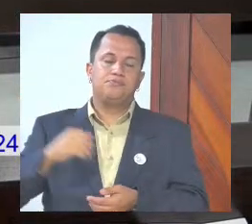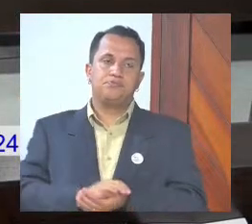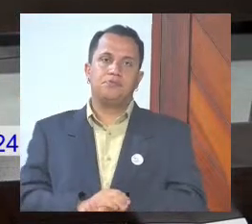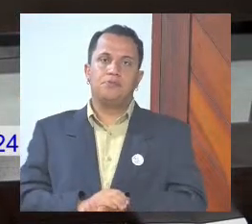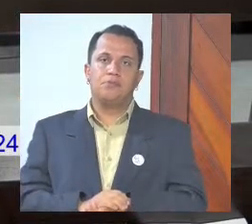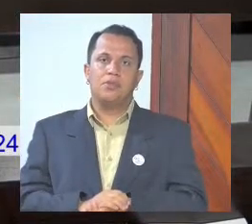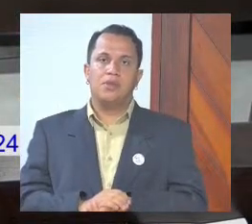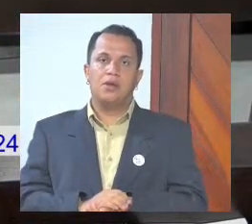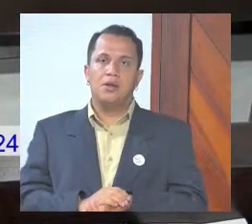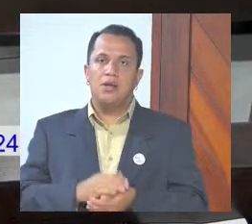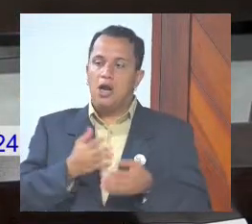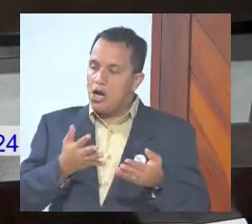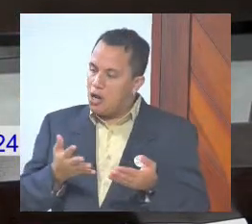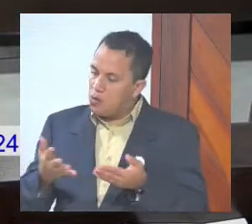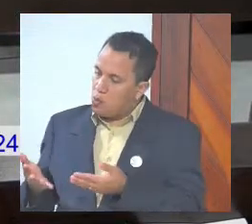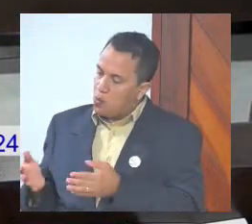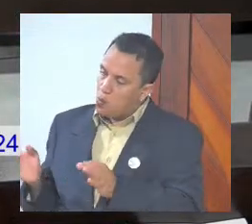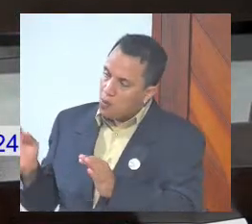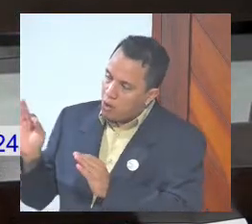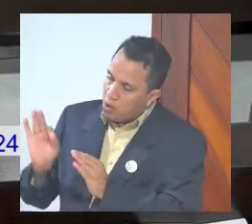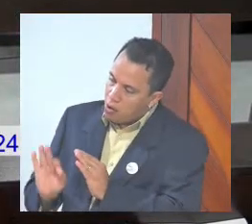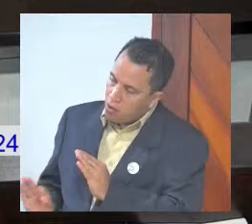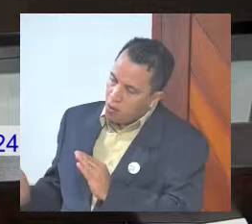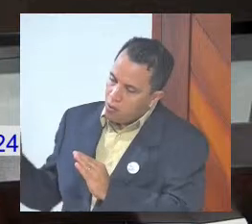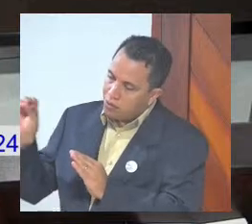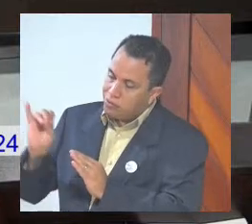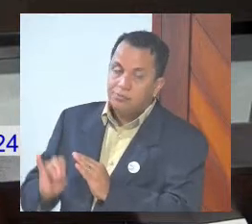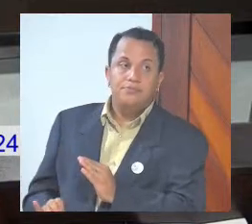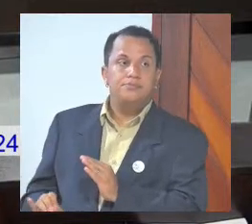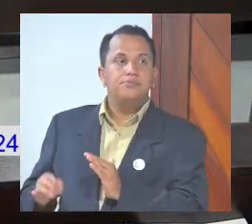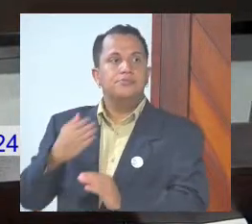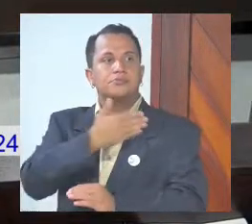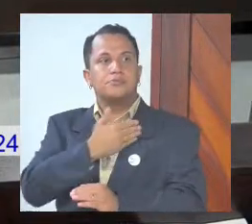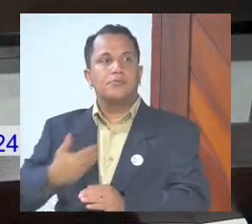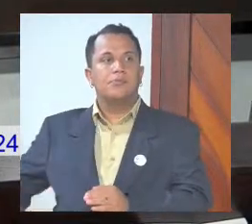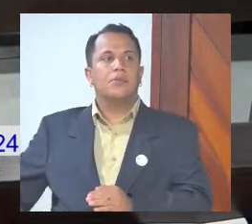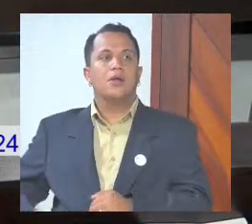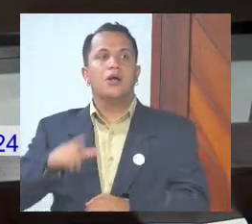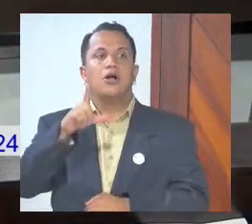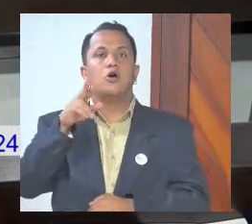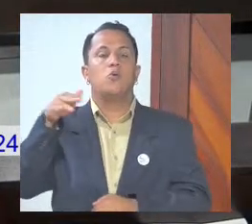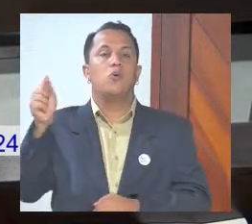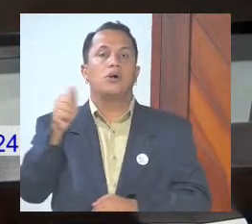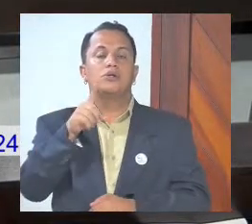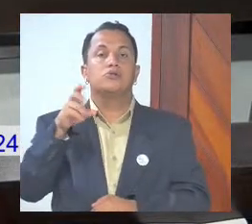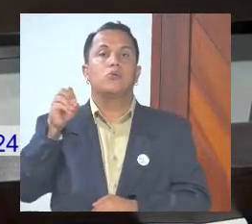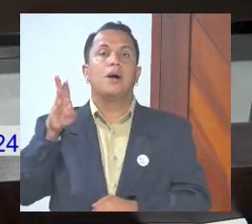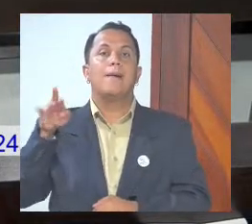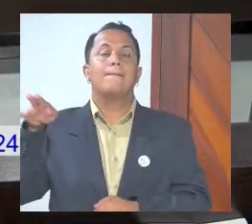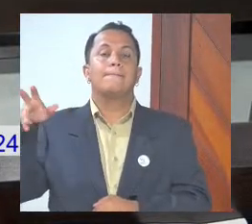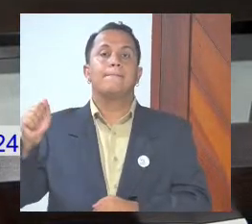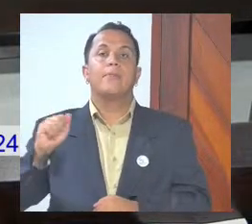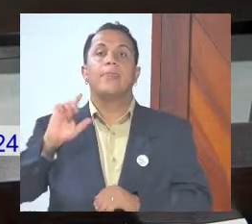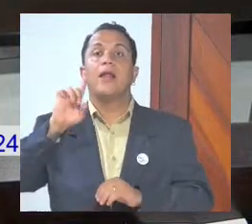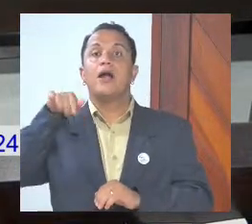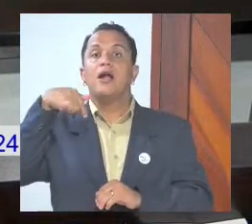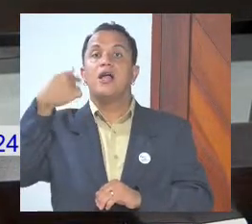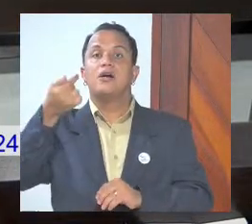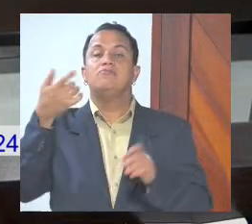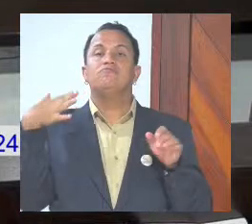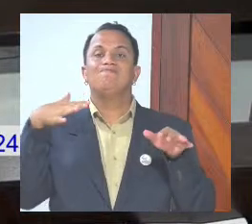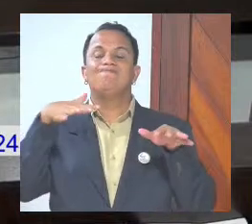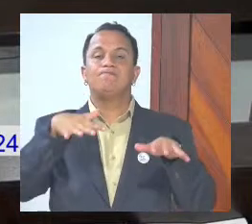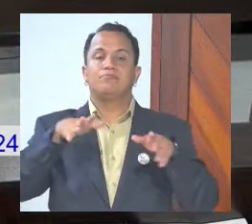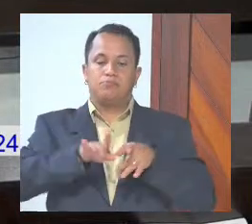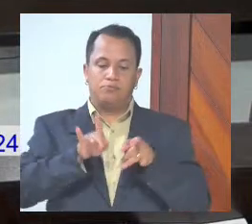Saudações à mesa diretora, o senhor presidente Lucas do Beiradão e demais da